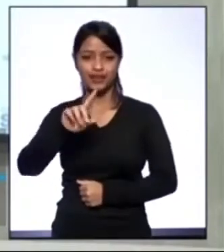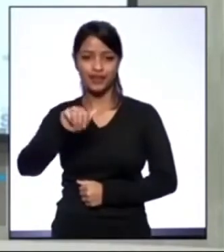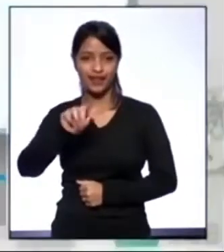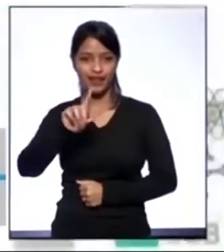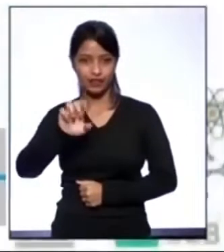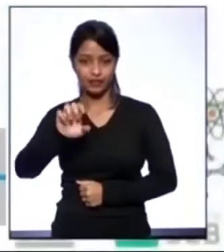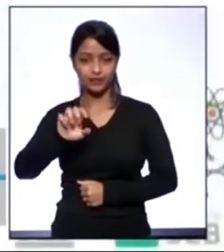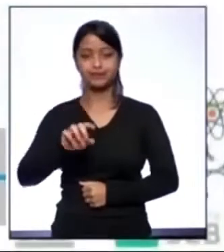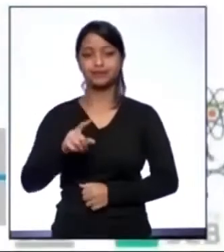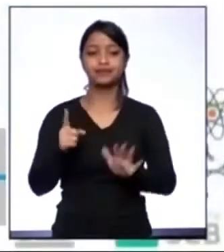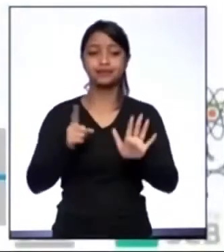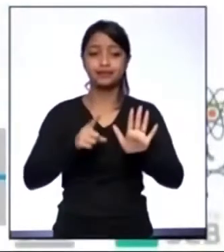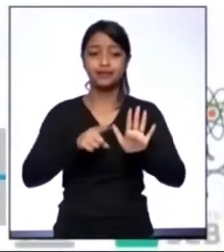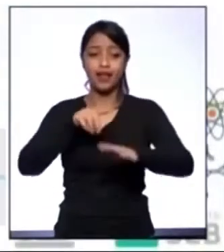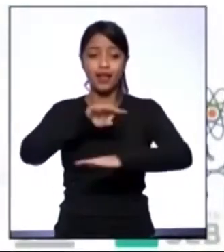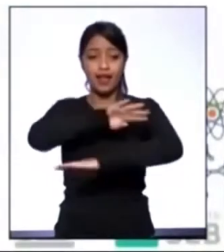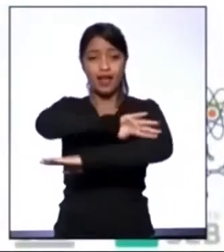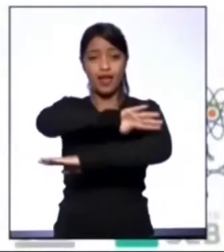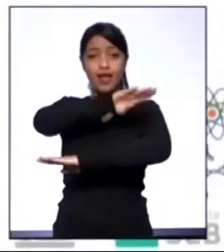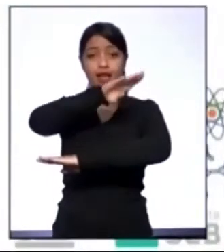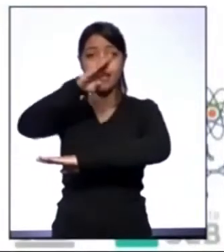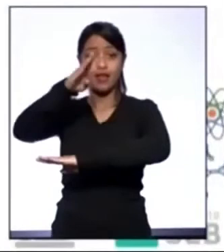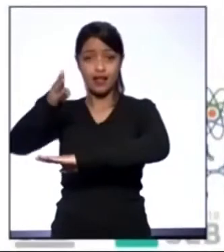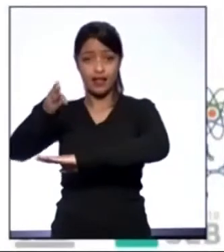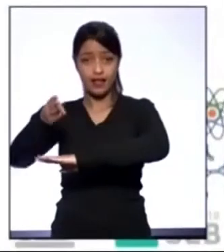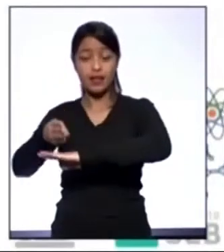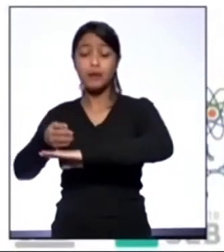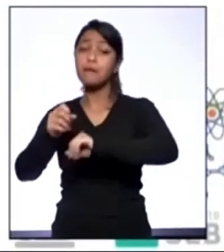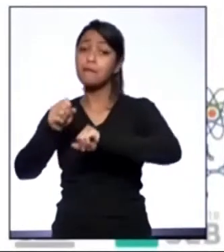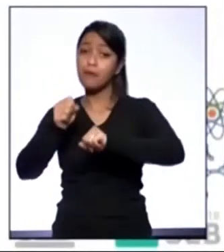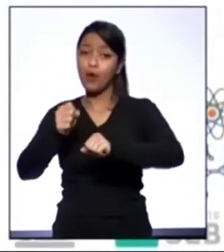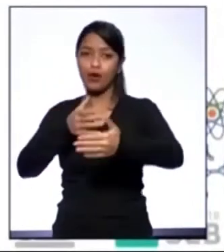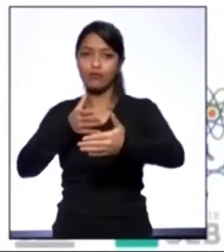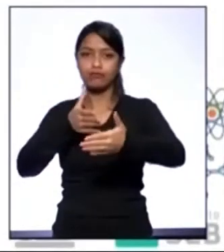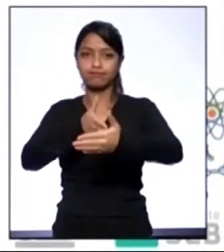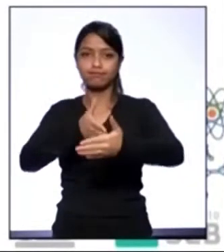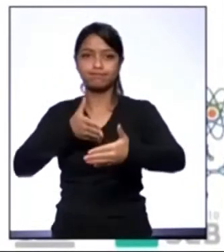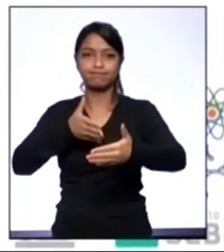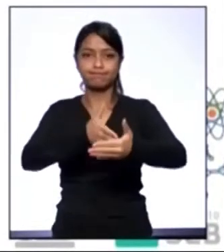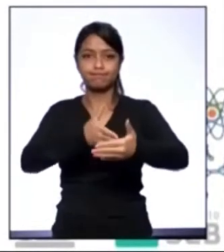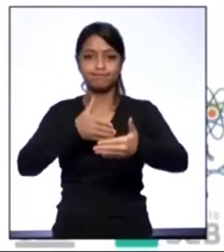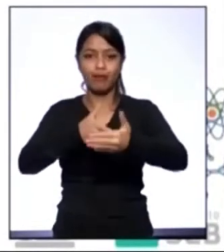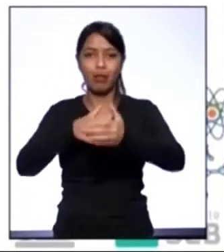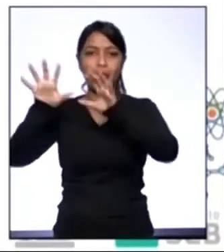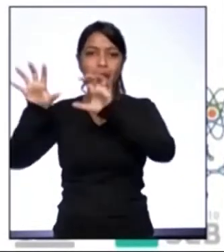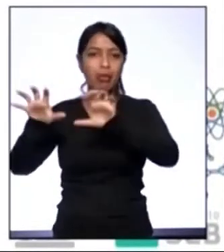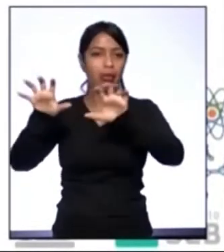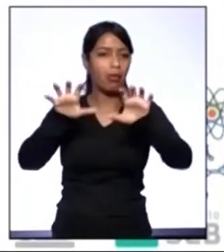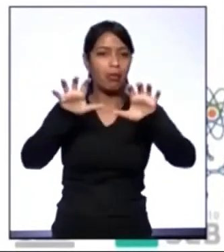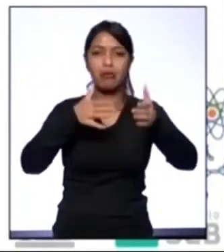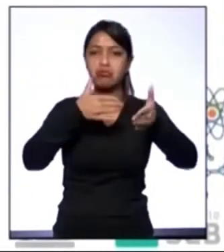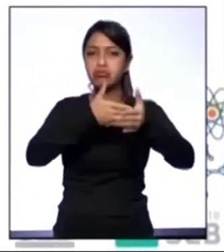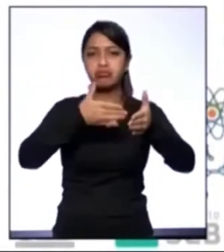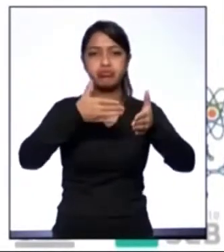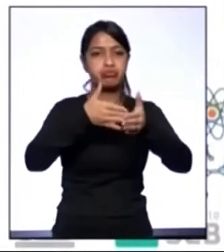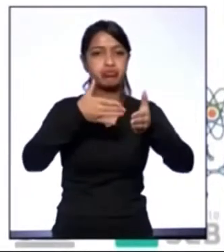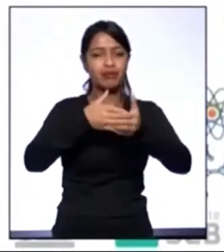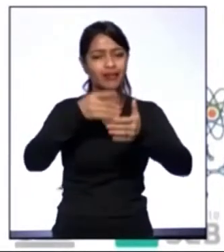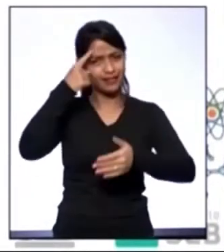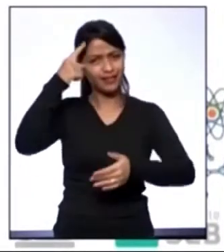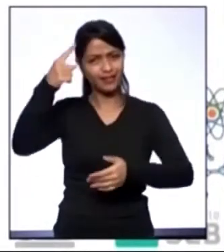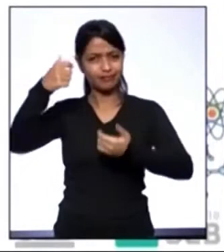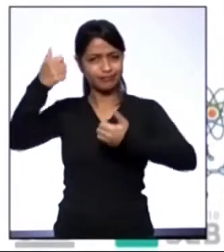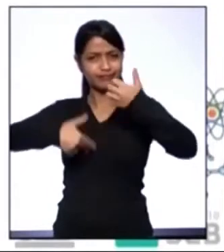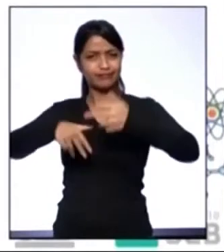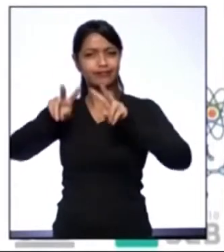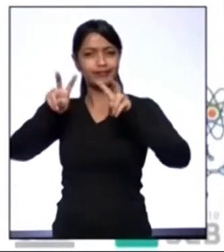formação, pode gerar a formação de barreira orográfica. E aí a gente faz, né, a menção ao que a gente falou sobre a chuva orográfica. O